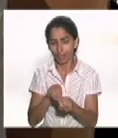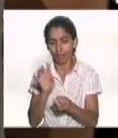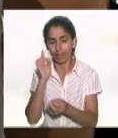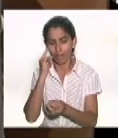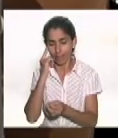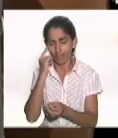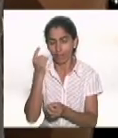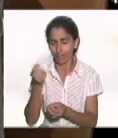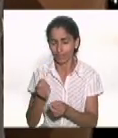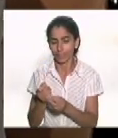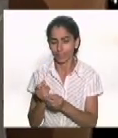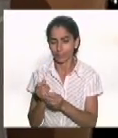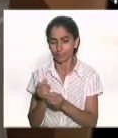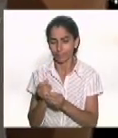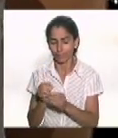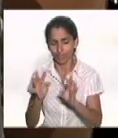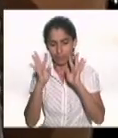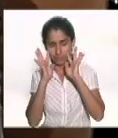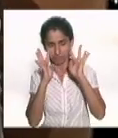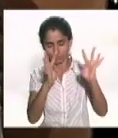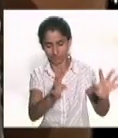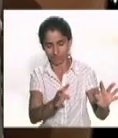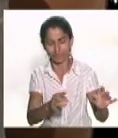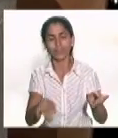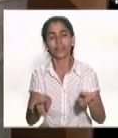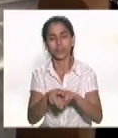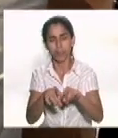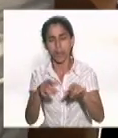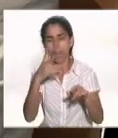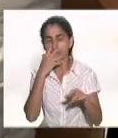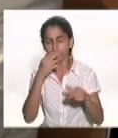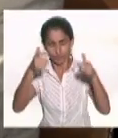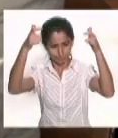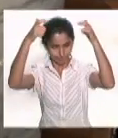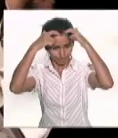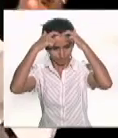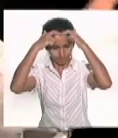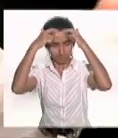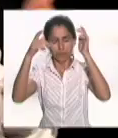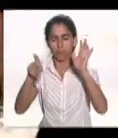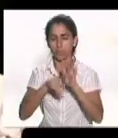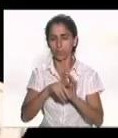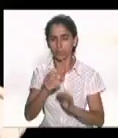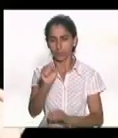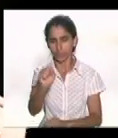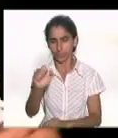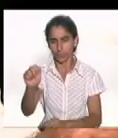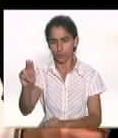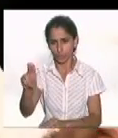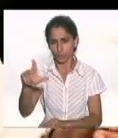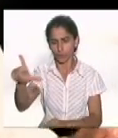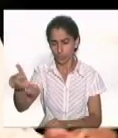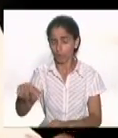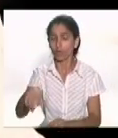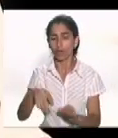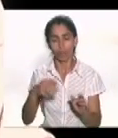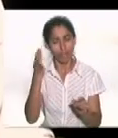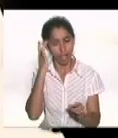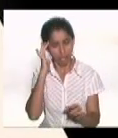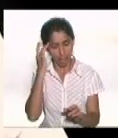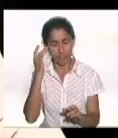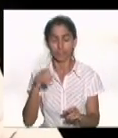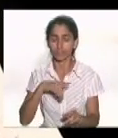passou... Quer dizer, me considerar... Te coroou como rei do soul brasileiro. Saber que eu tinha um crioulo brasileiro